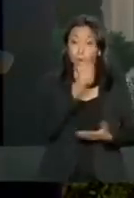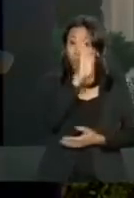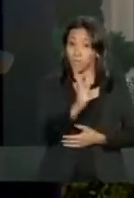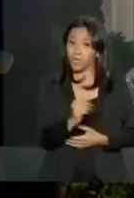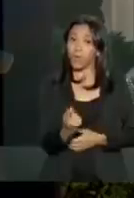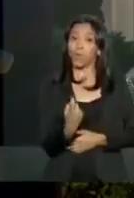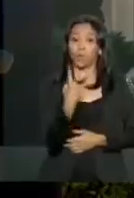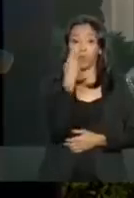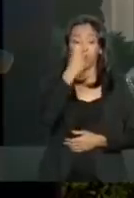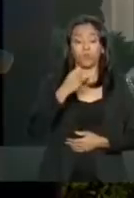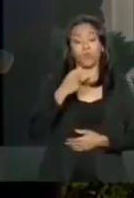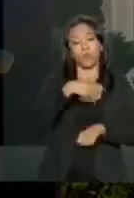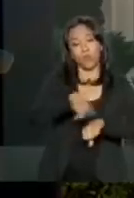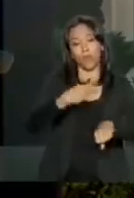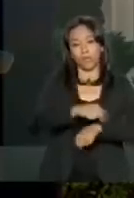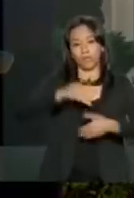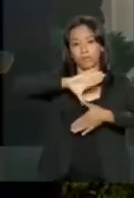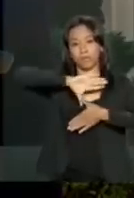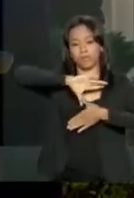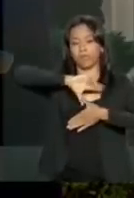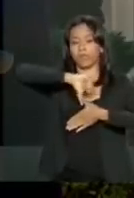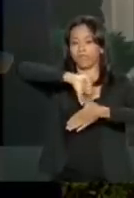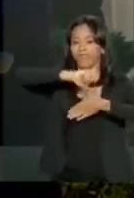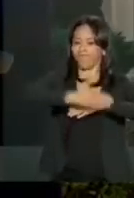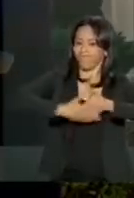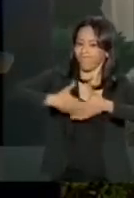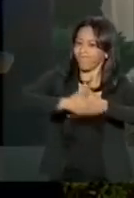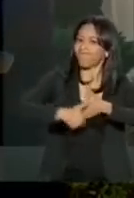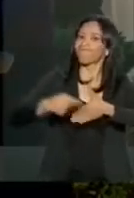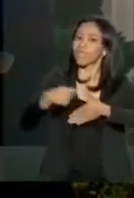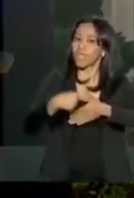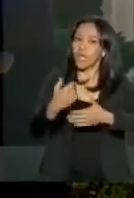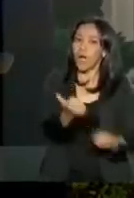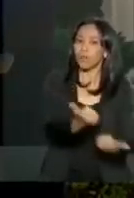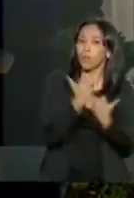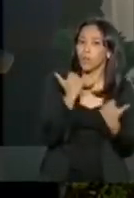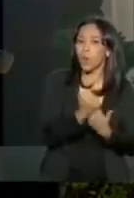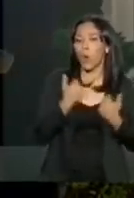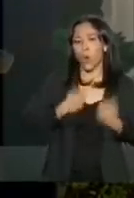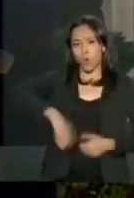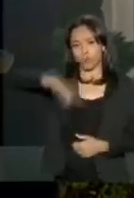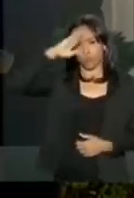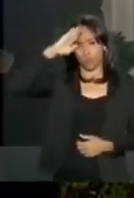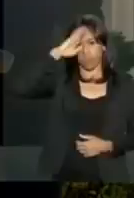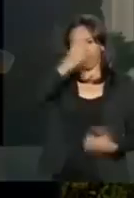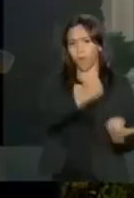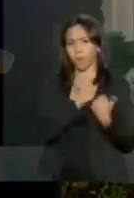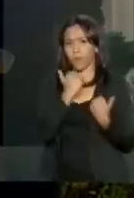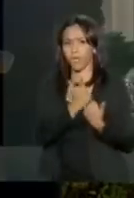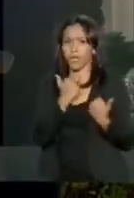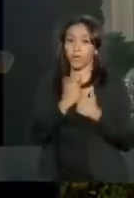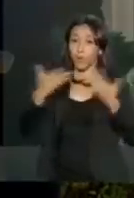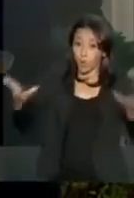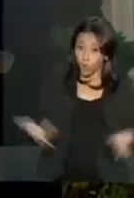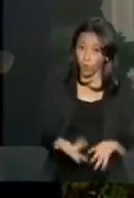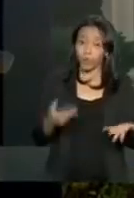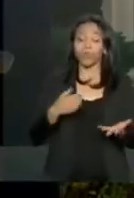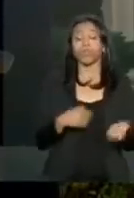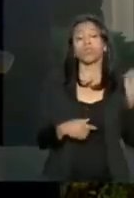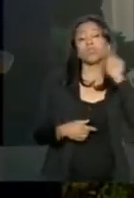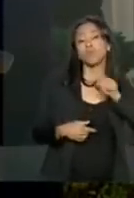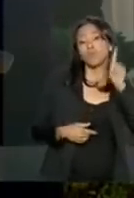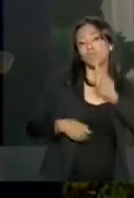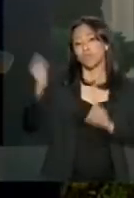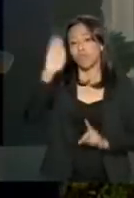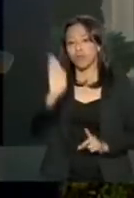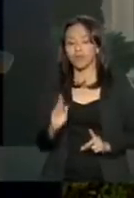da América do Sul que contribuiu com tropas ao esforço dos aliados. Hoje, Estados Unidos e Brasil são